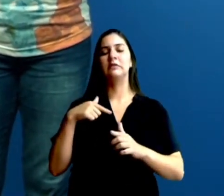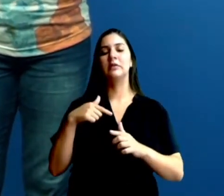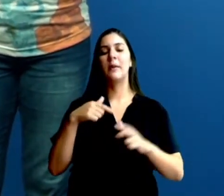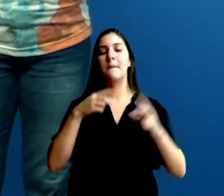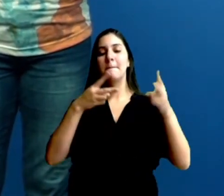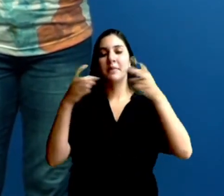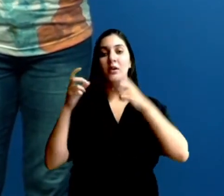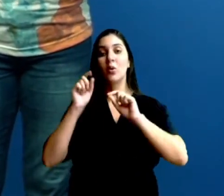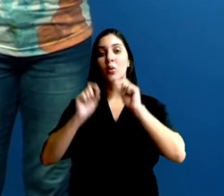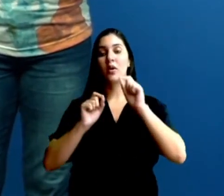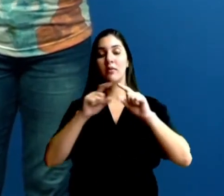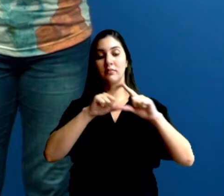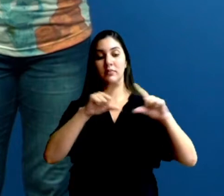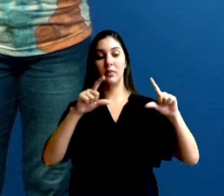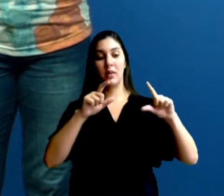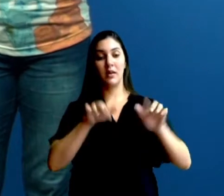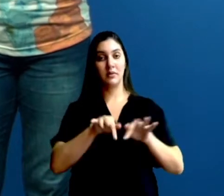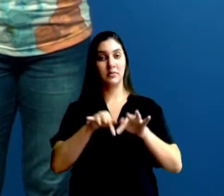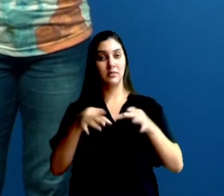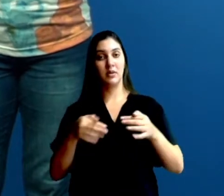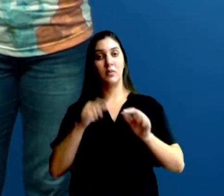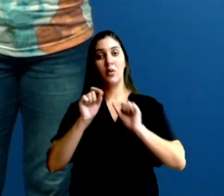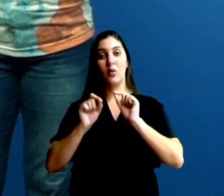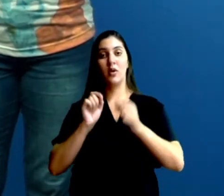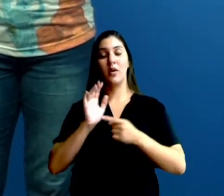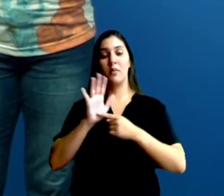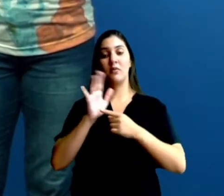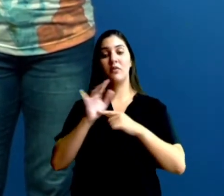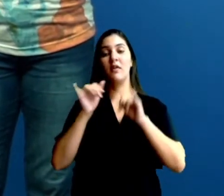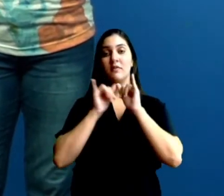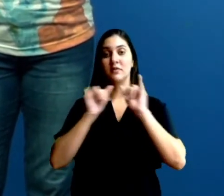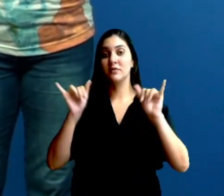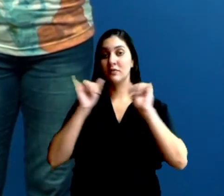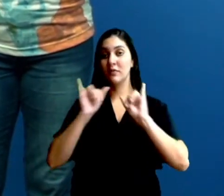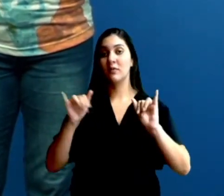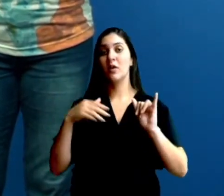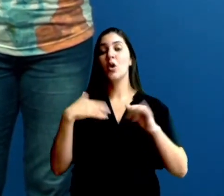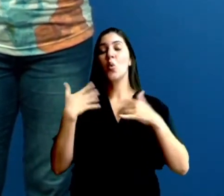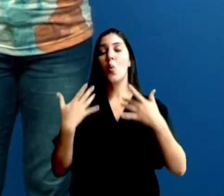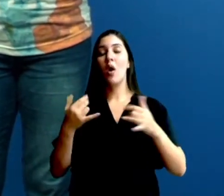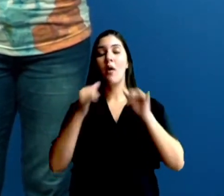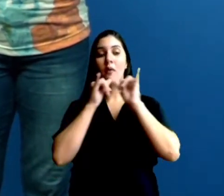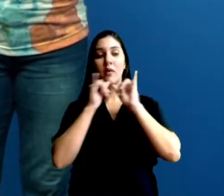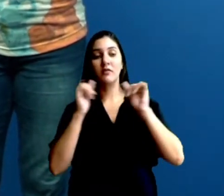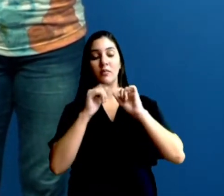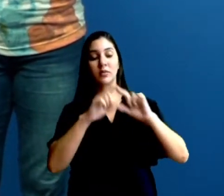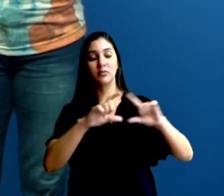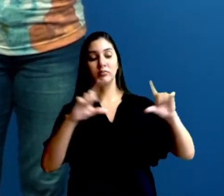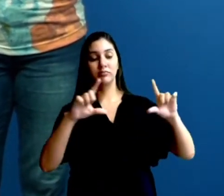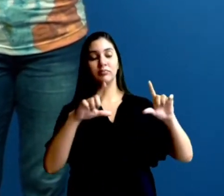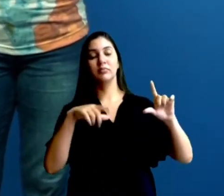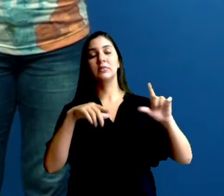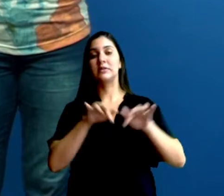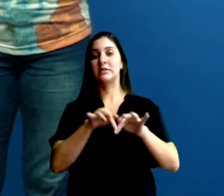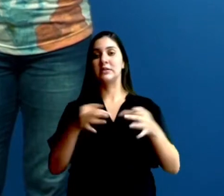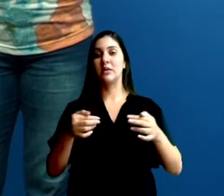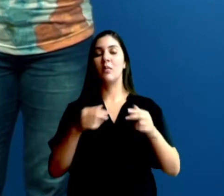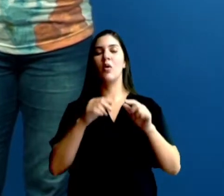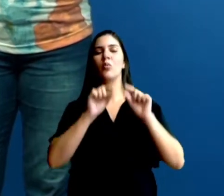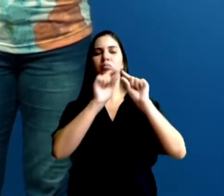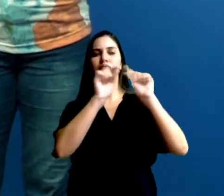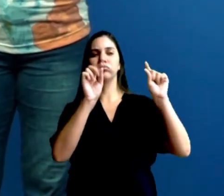era uma tabela simples, né? O que trazia essas informações, que informações viriam na tabela simples, então o título